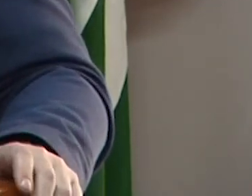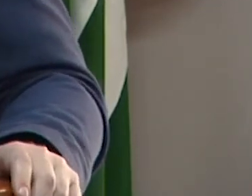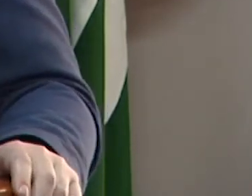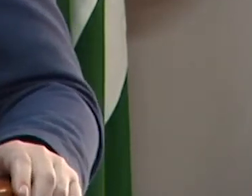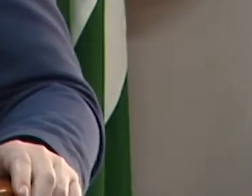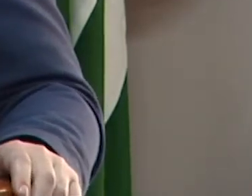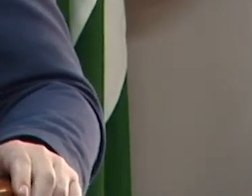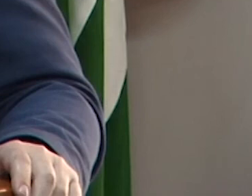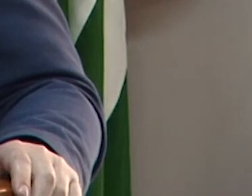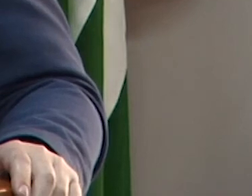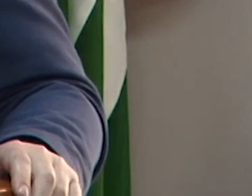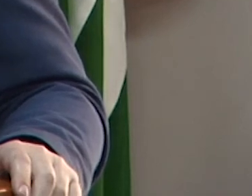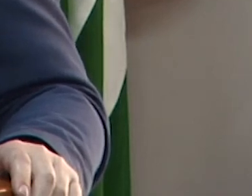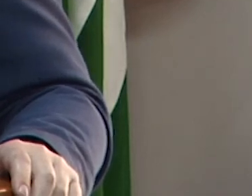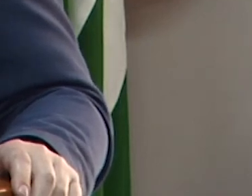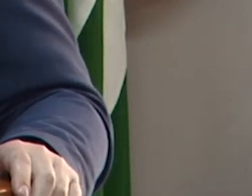Porém,